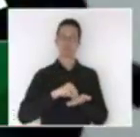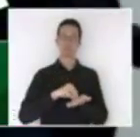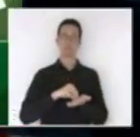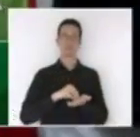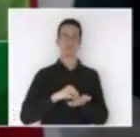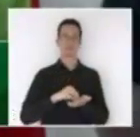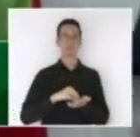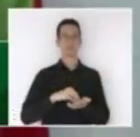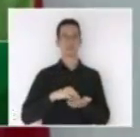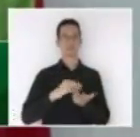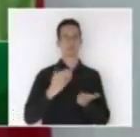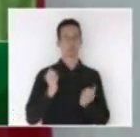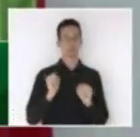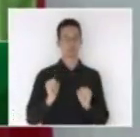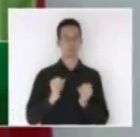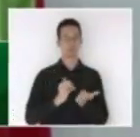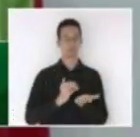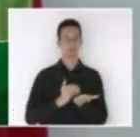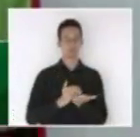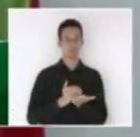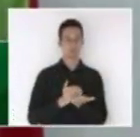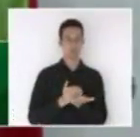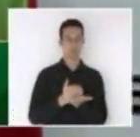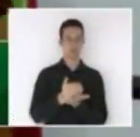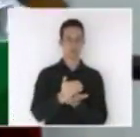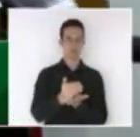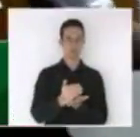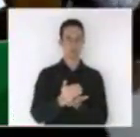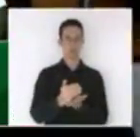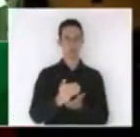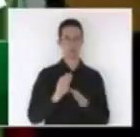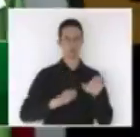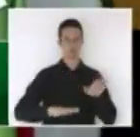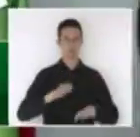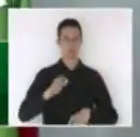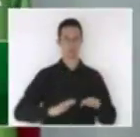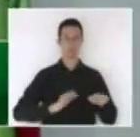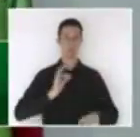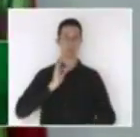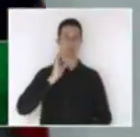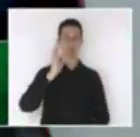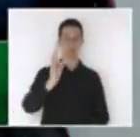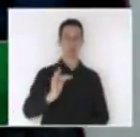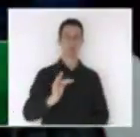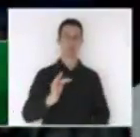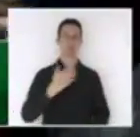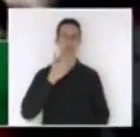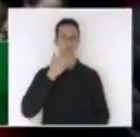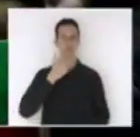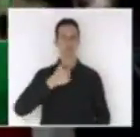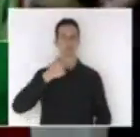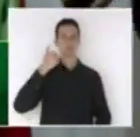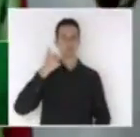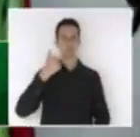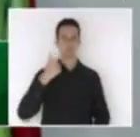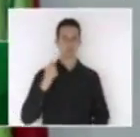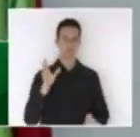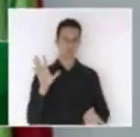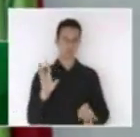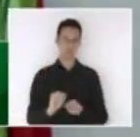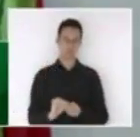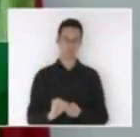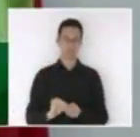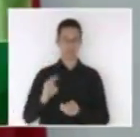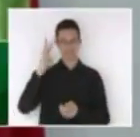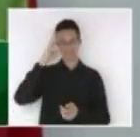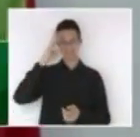pontapé inicial para um futuro talvez um pouco melhor. Para encerrar, nós tivemos na